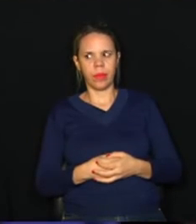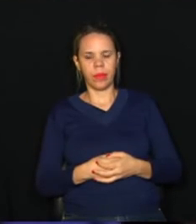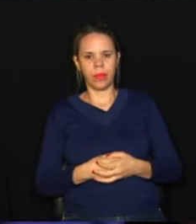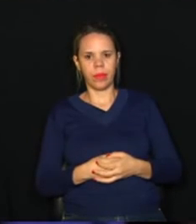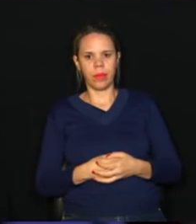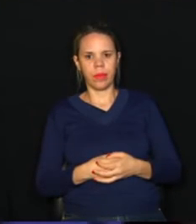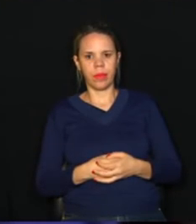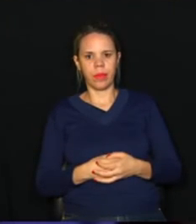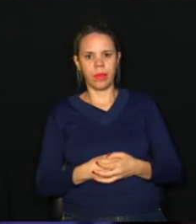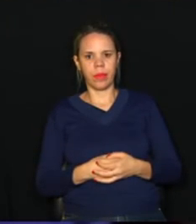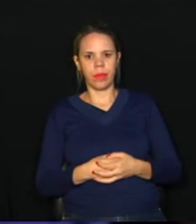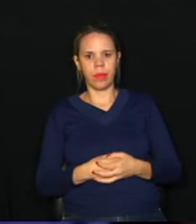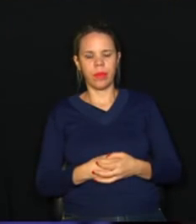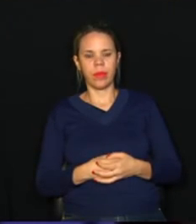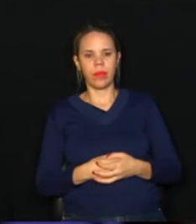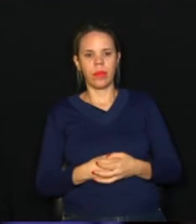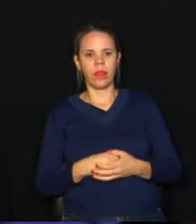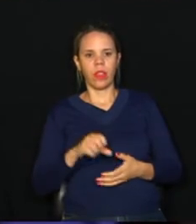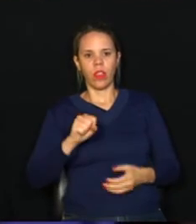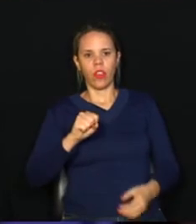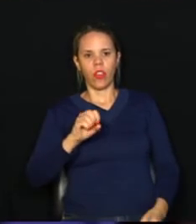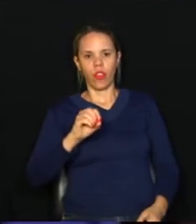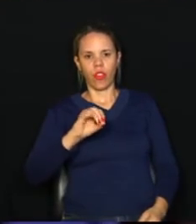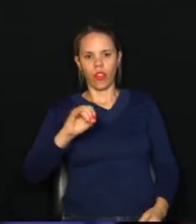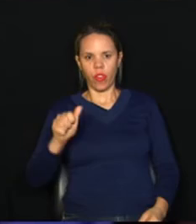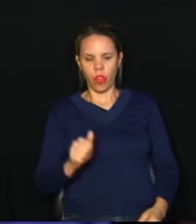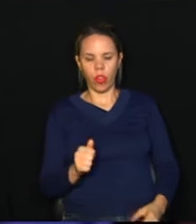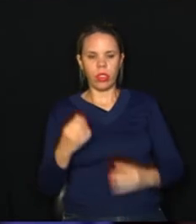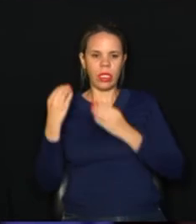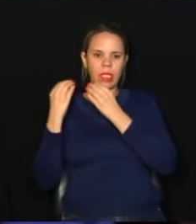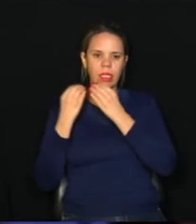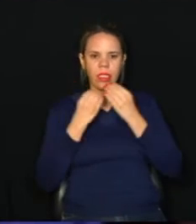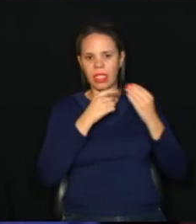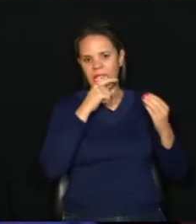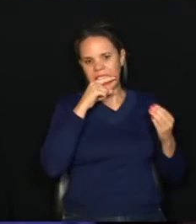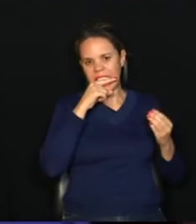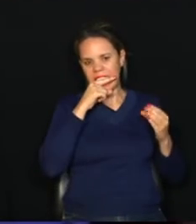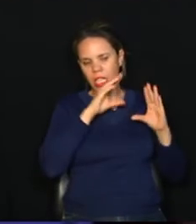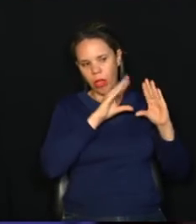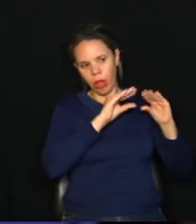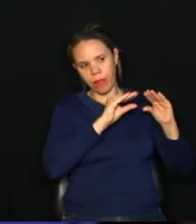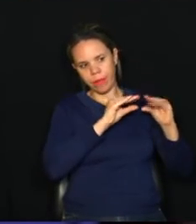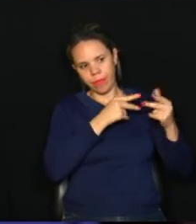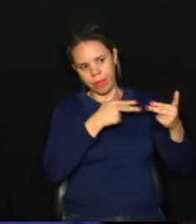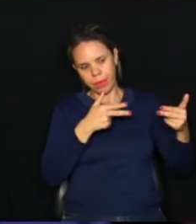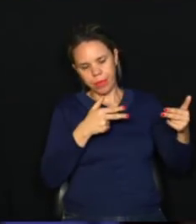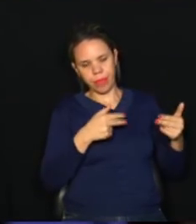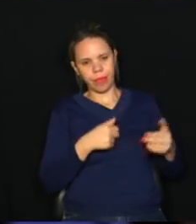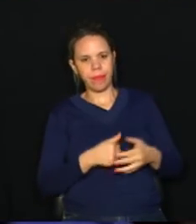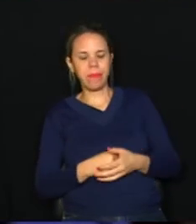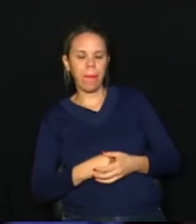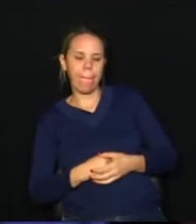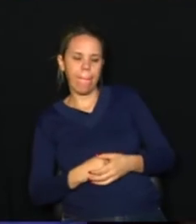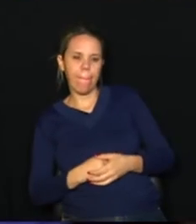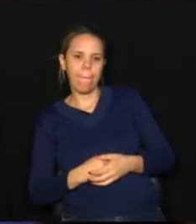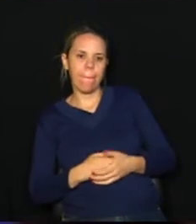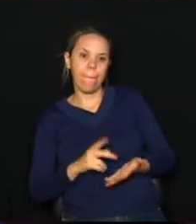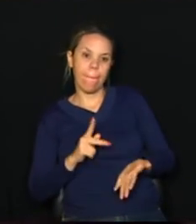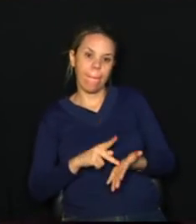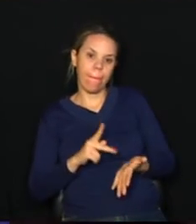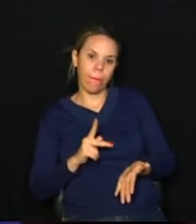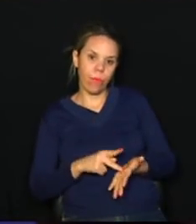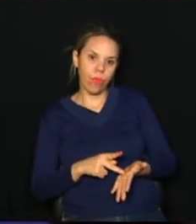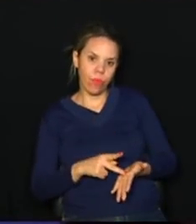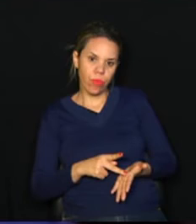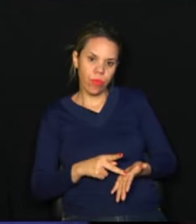como soja, milho e mais cana e algodão, sei lá. Na verdade,